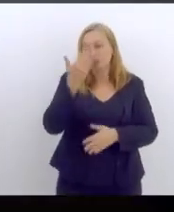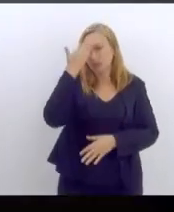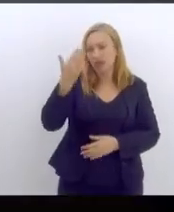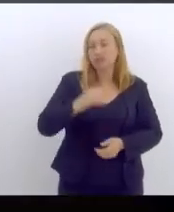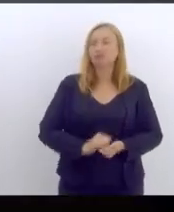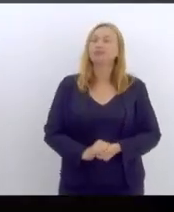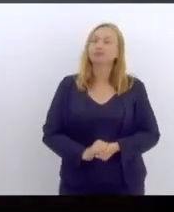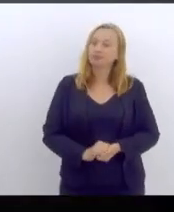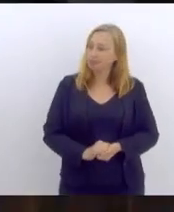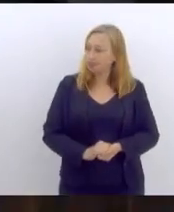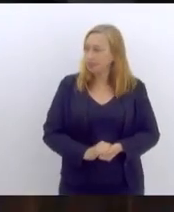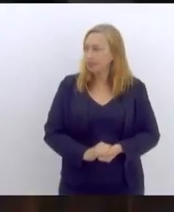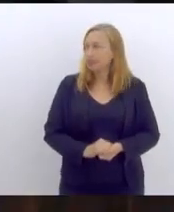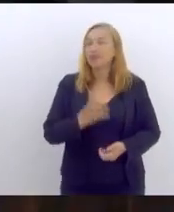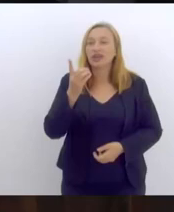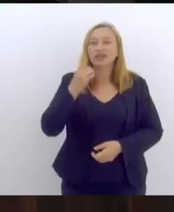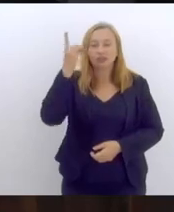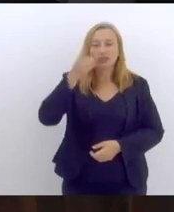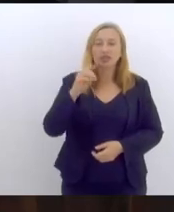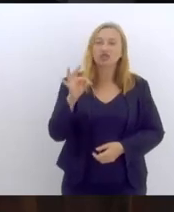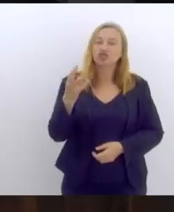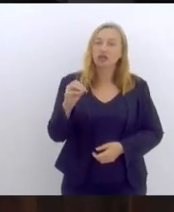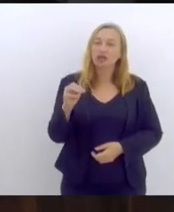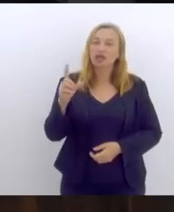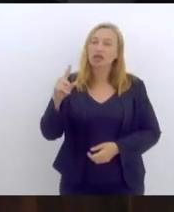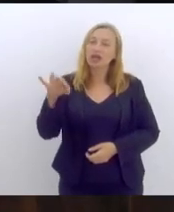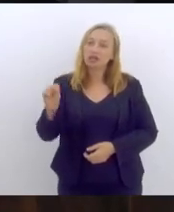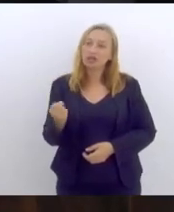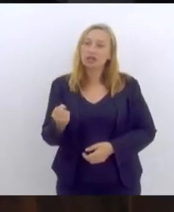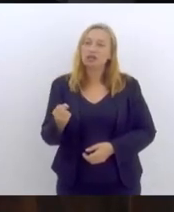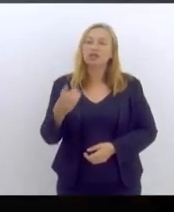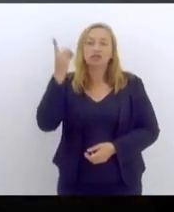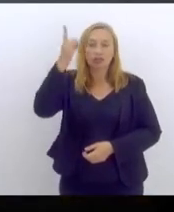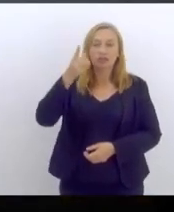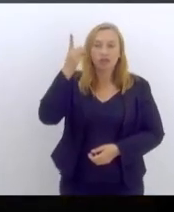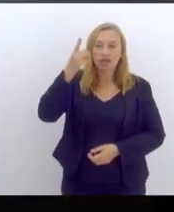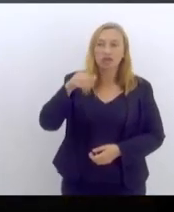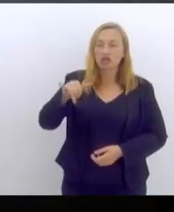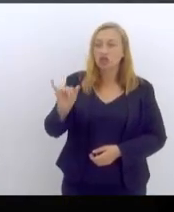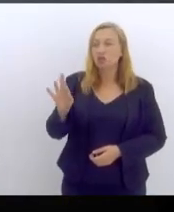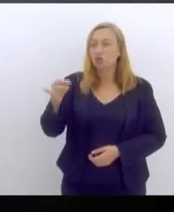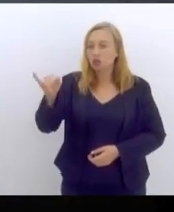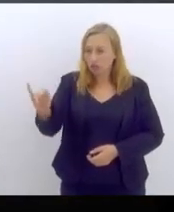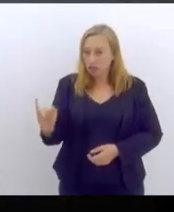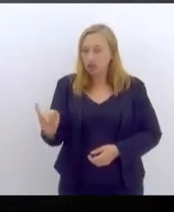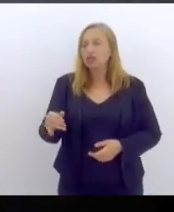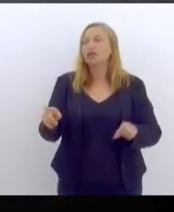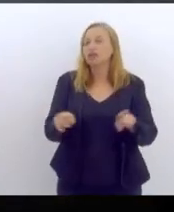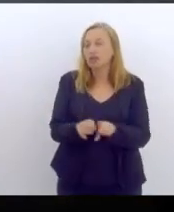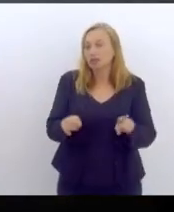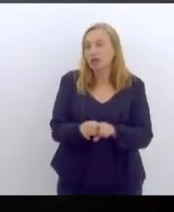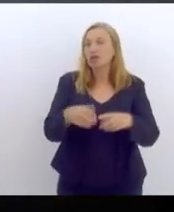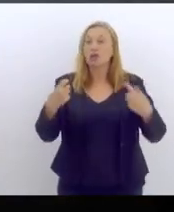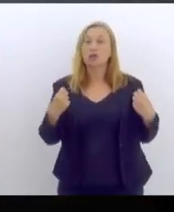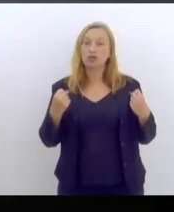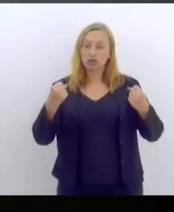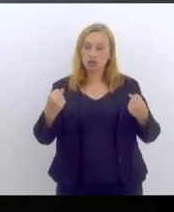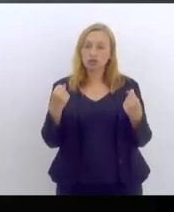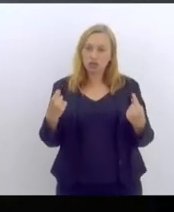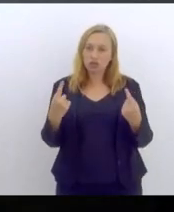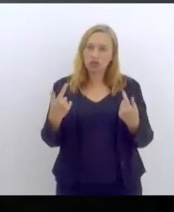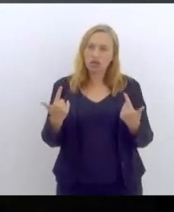palavra. Obrigado, deputado Thiago Galhaço. Para discutir, deputado Yuri. Presidente, eu espero que a gente também não tenha aqui, ao longo da